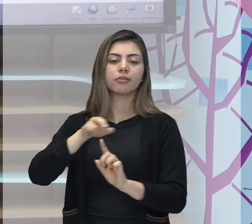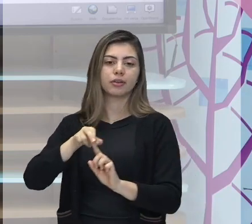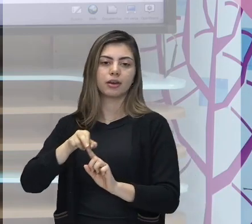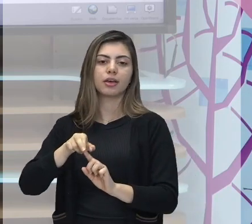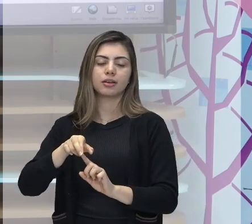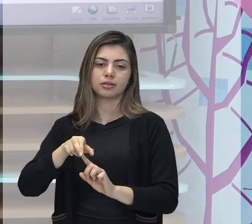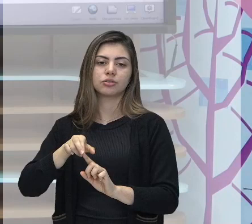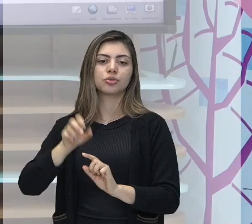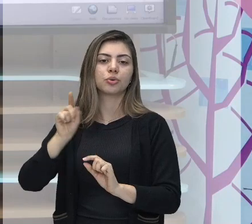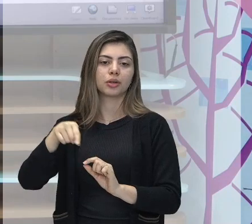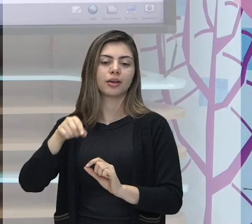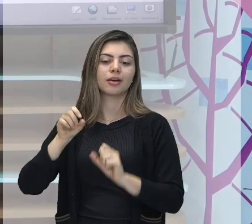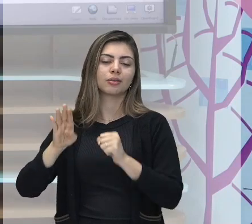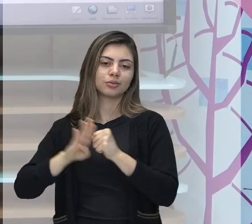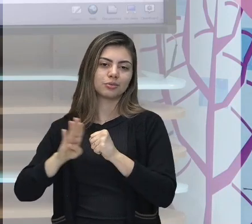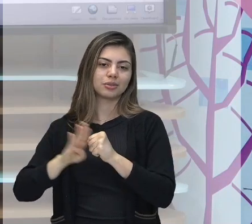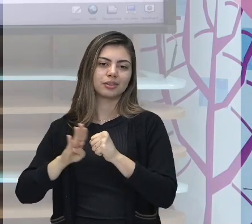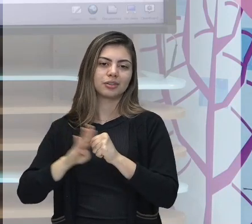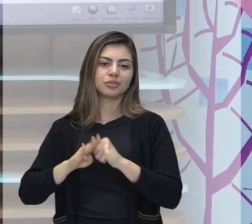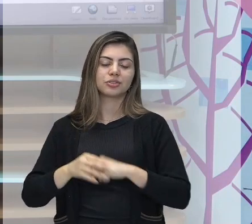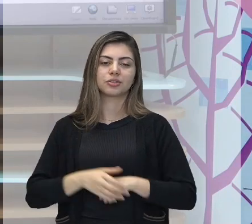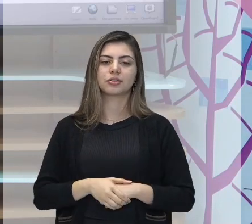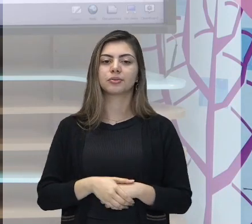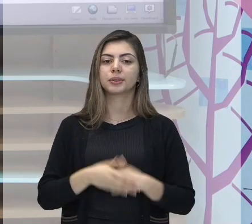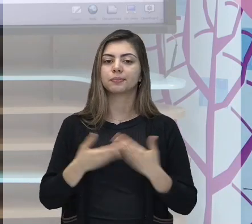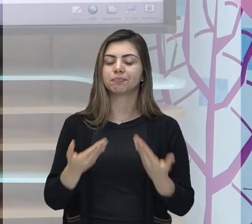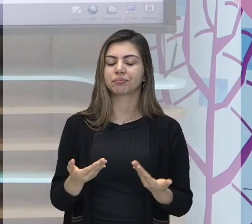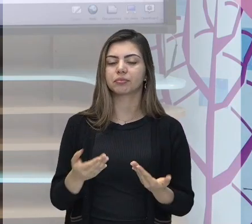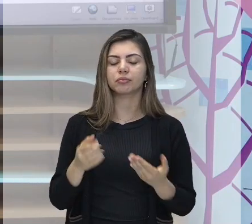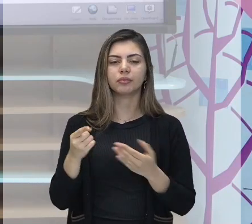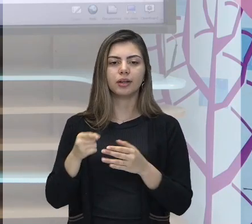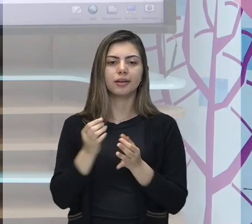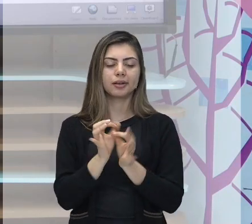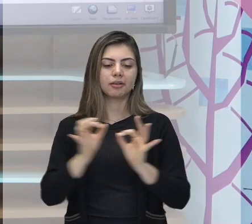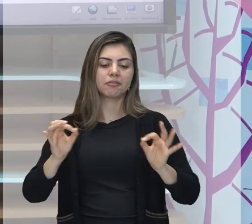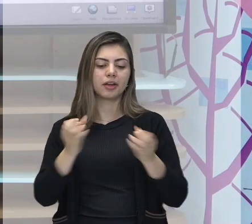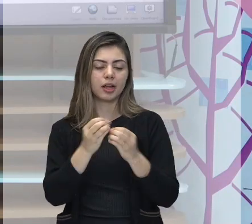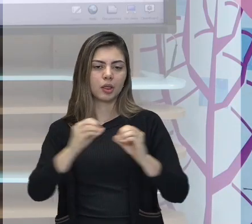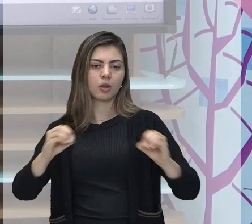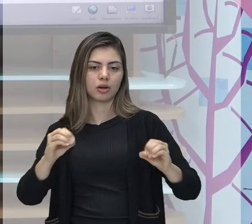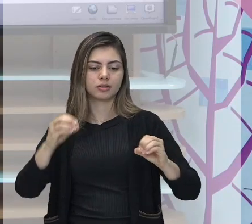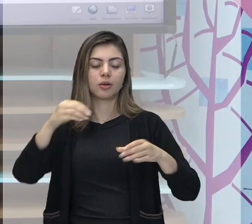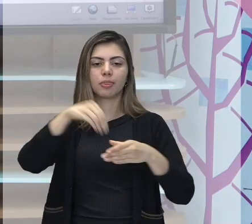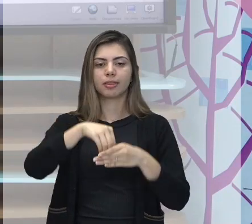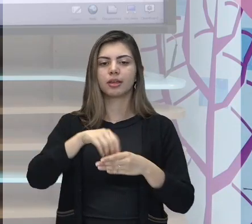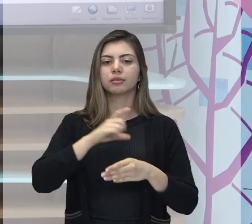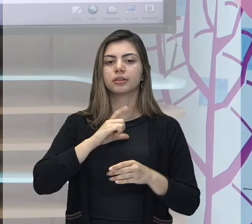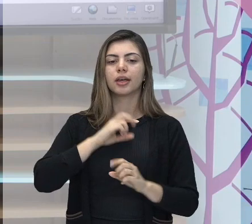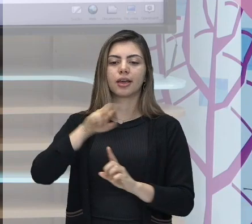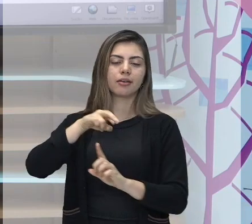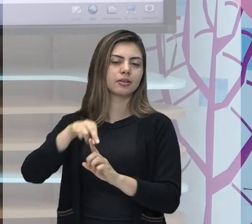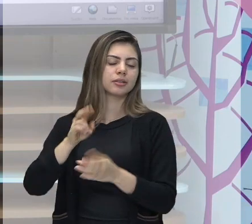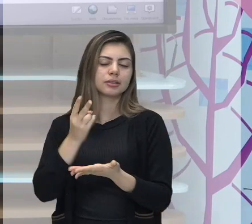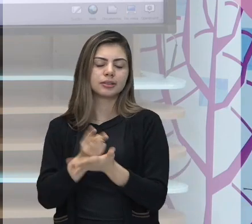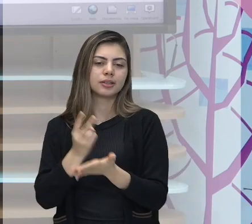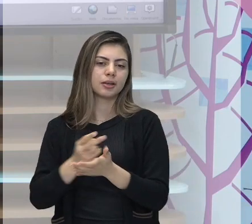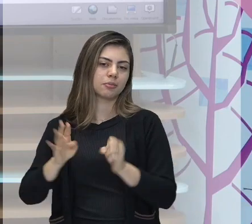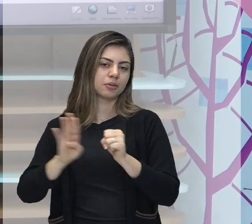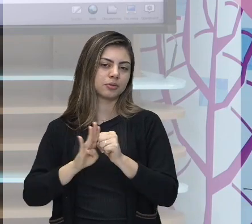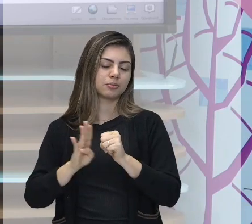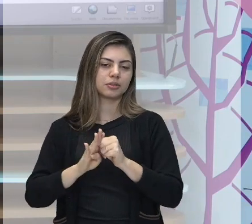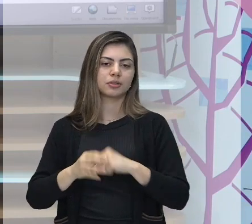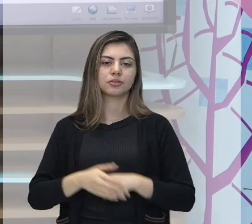no caso, o substantivo. Num contexto, numa oração, ela vai se referir ao